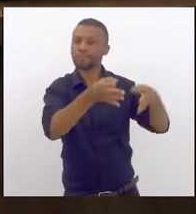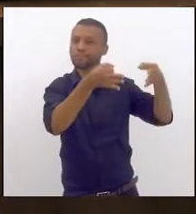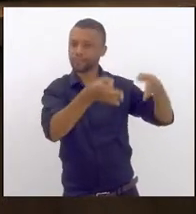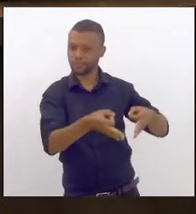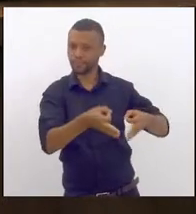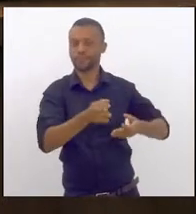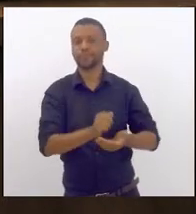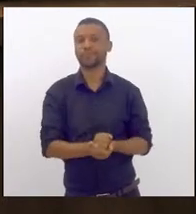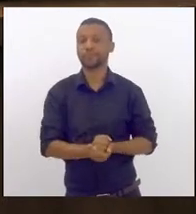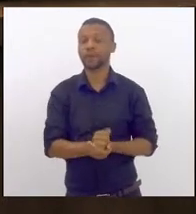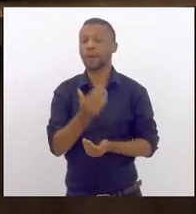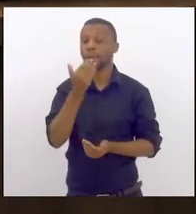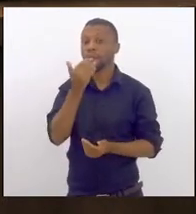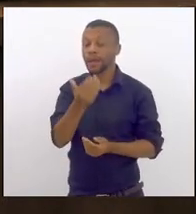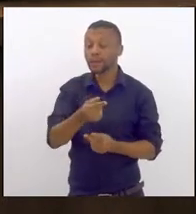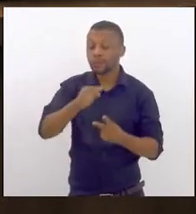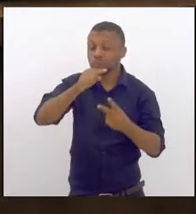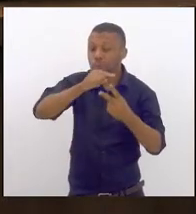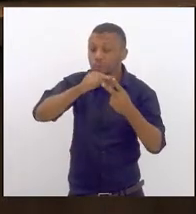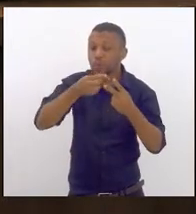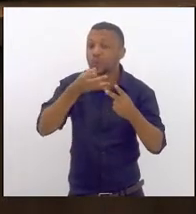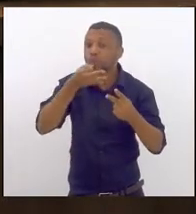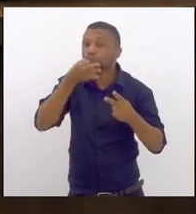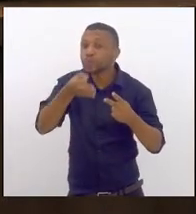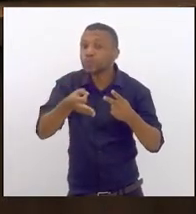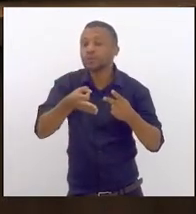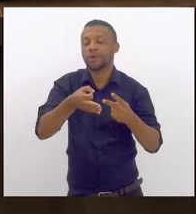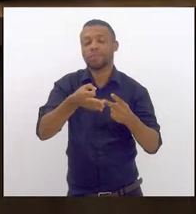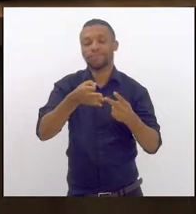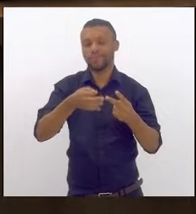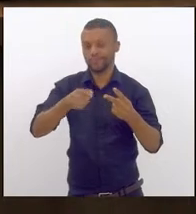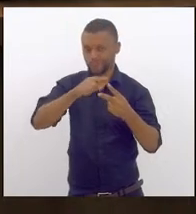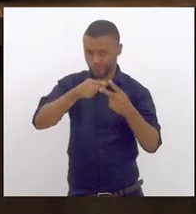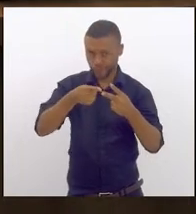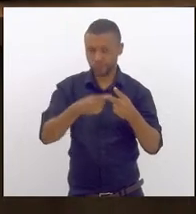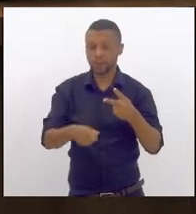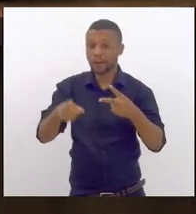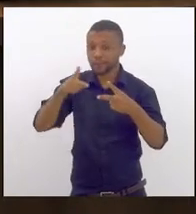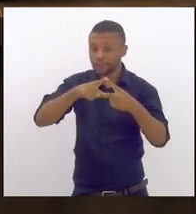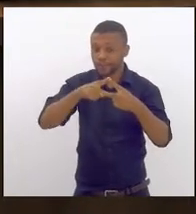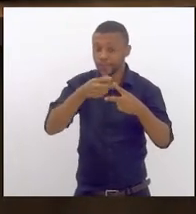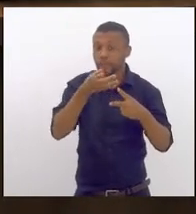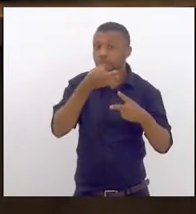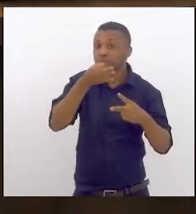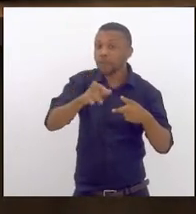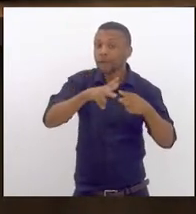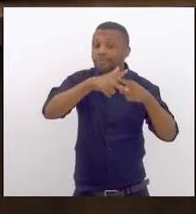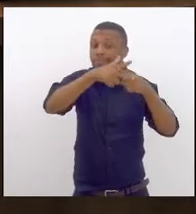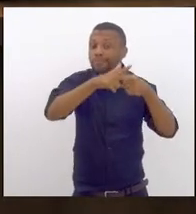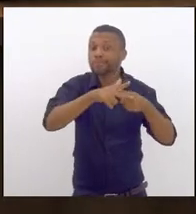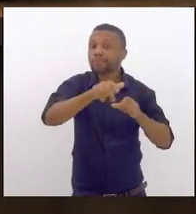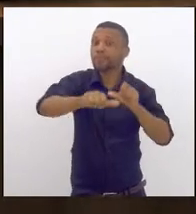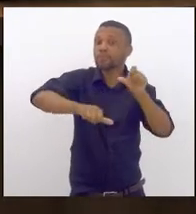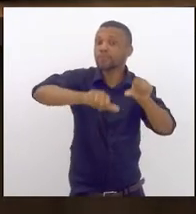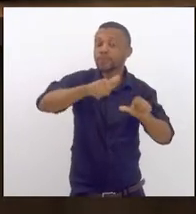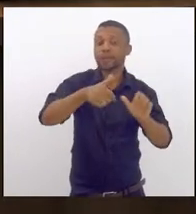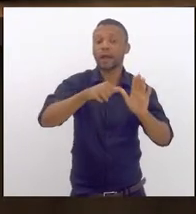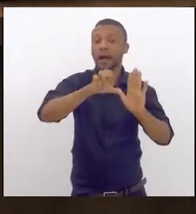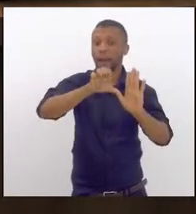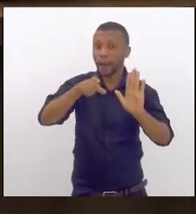constitucionalidade com duas emendas. Emenda modificativa à ementa e